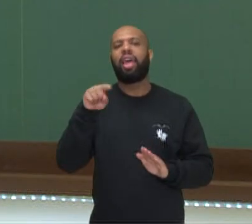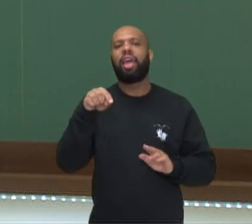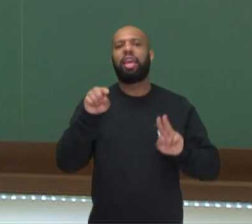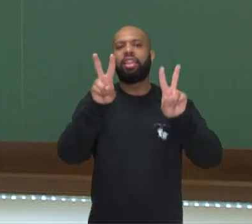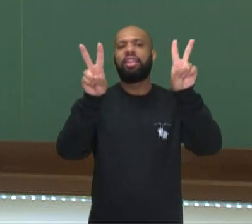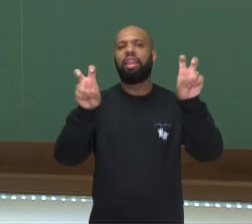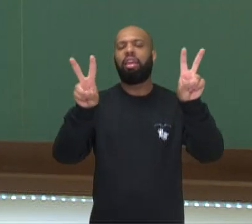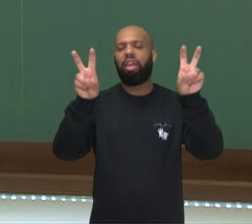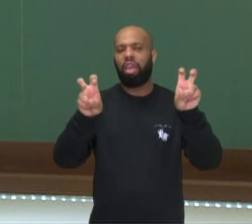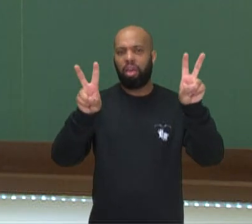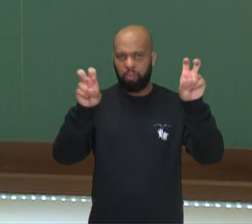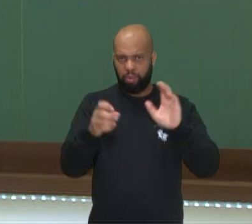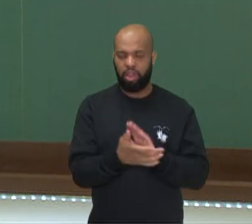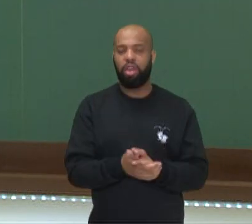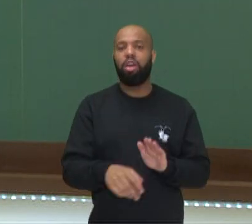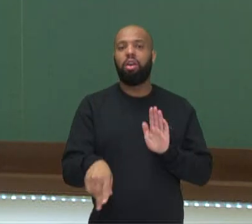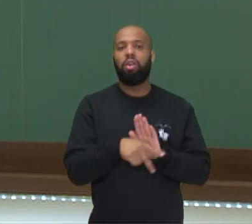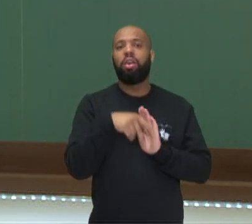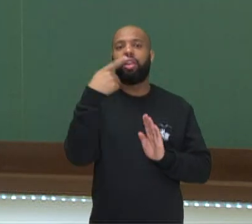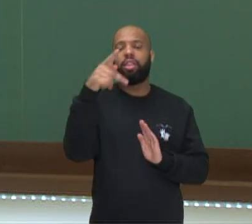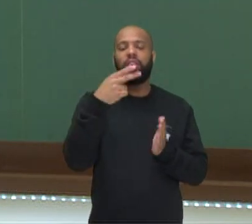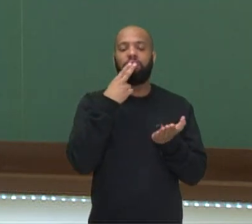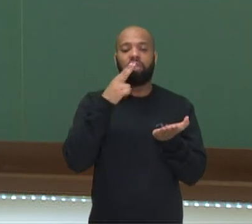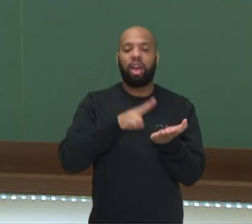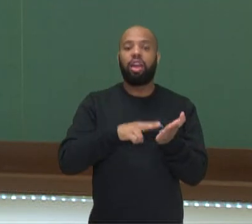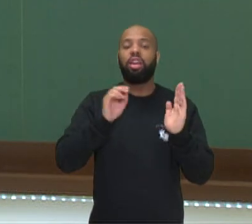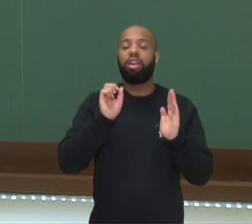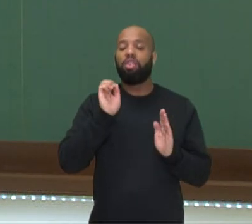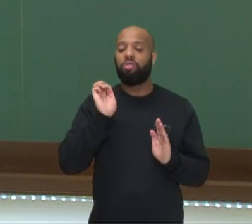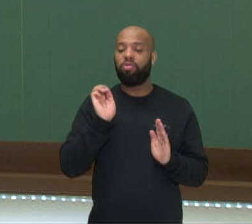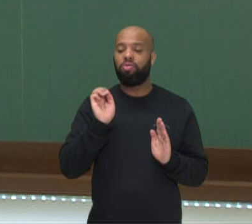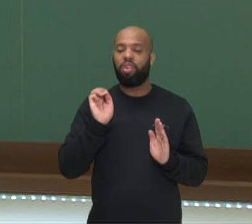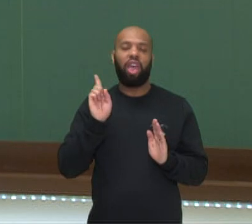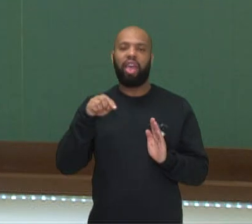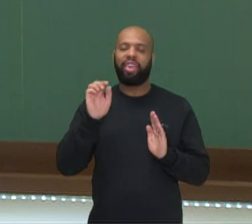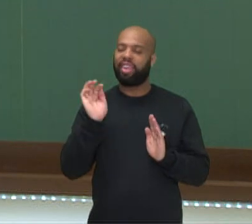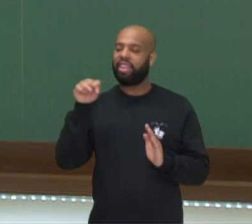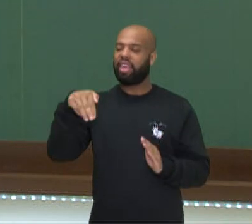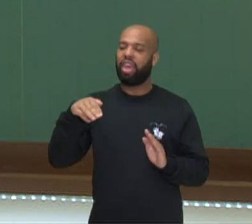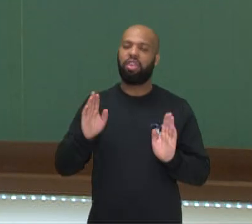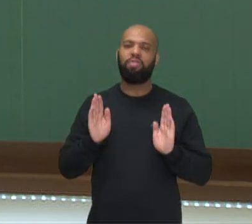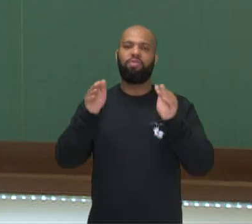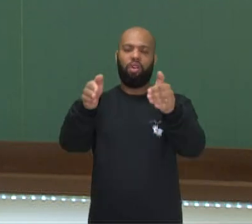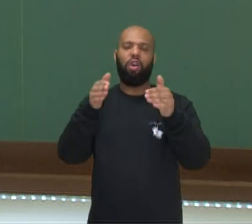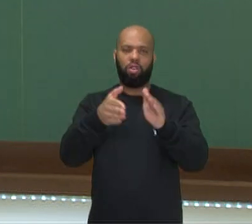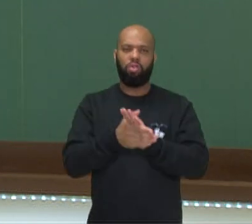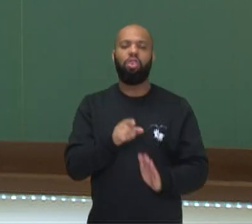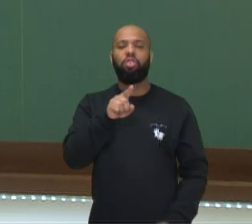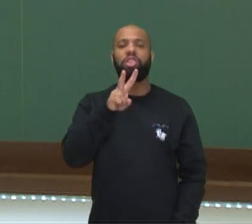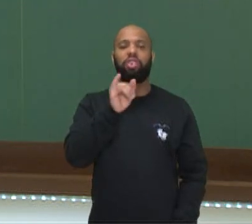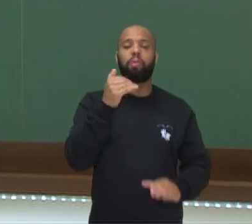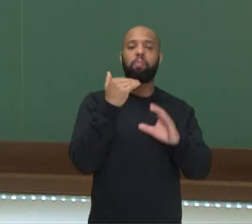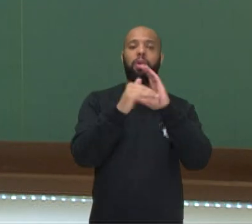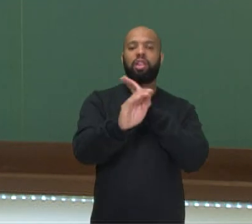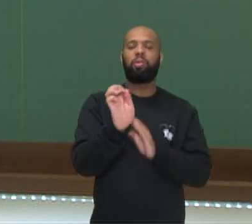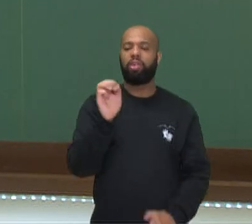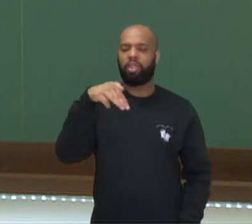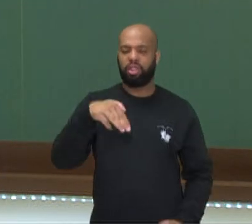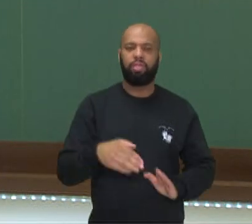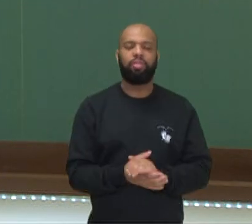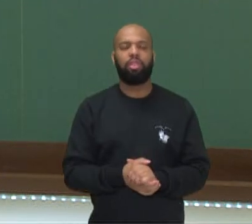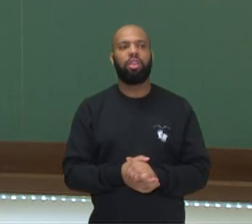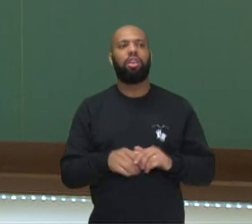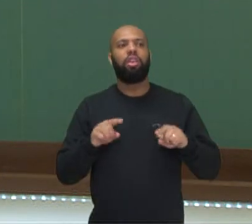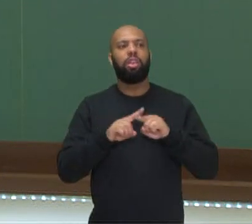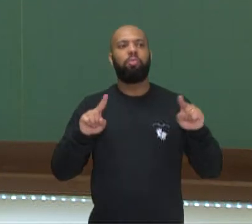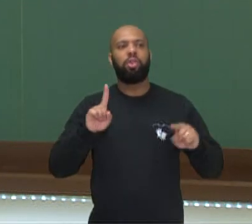título, o título da sua carta, para quem que você vai dedicar a sua resposta. Mas isso aqui